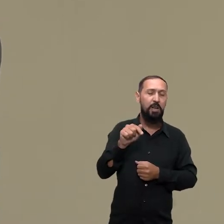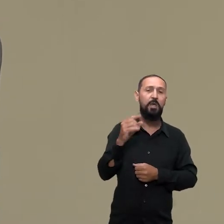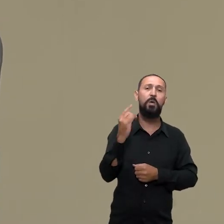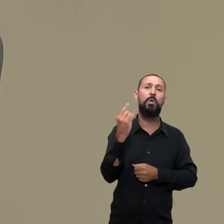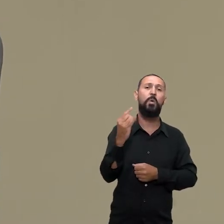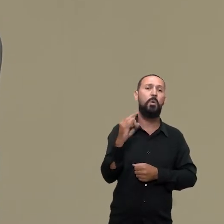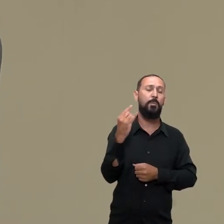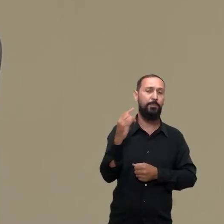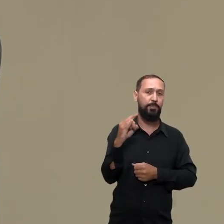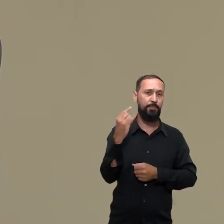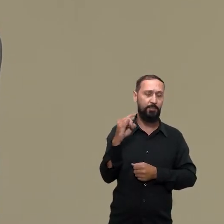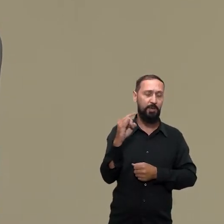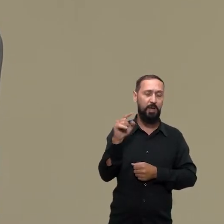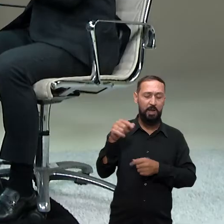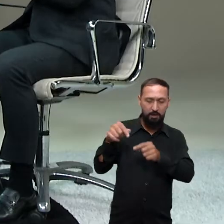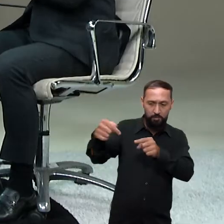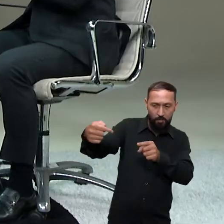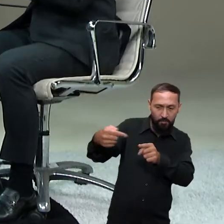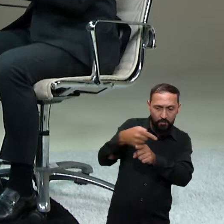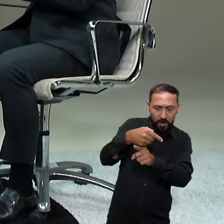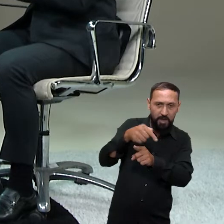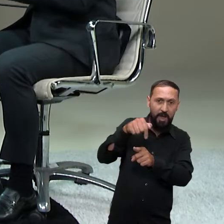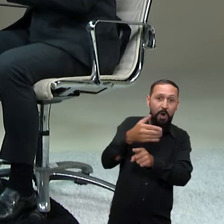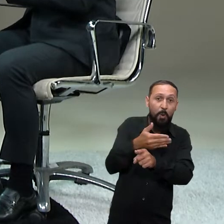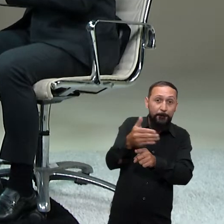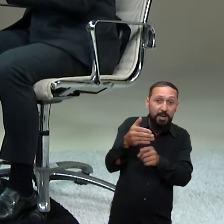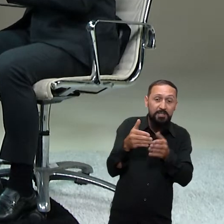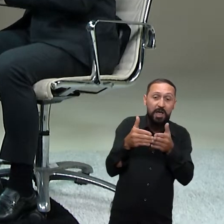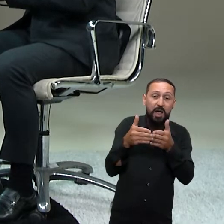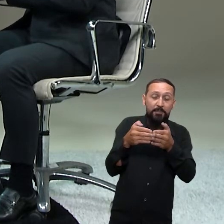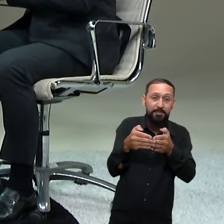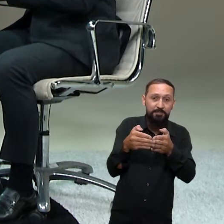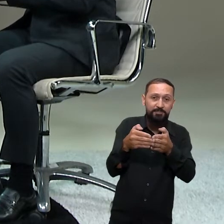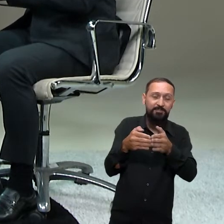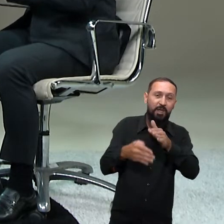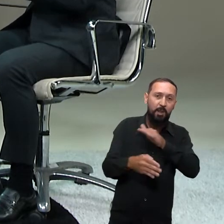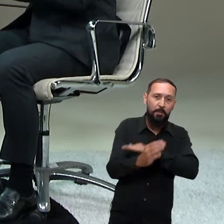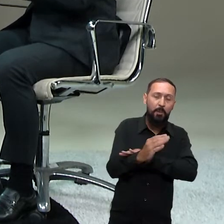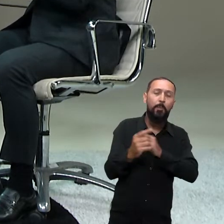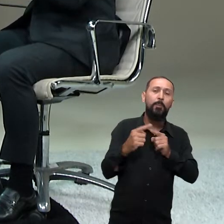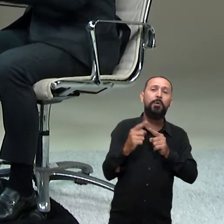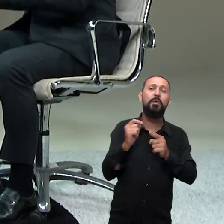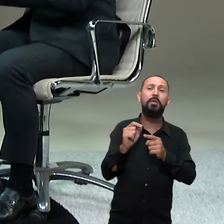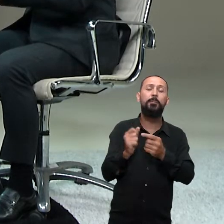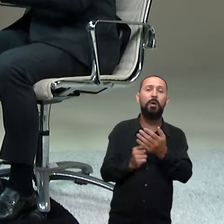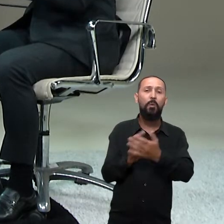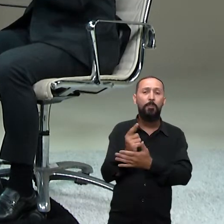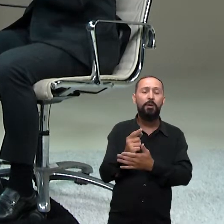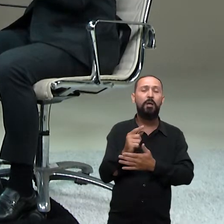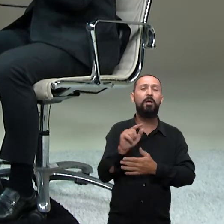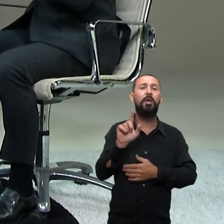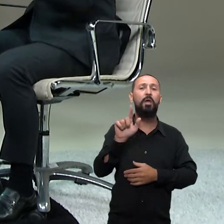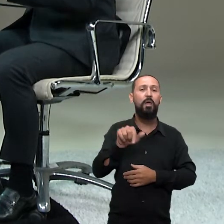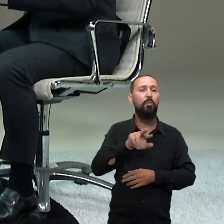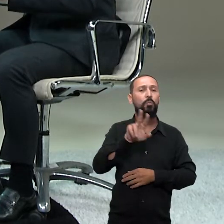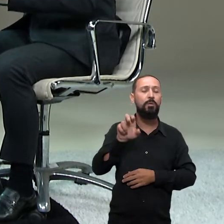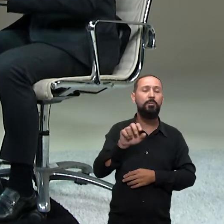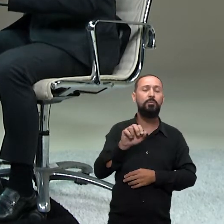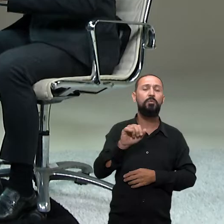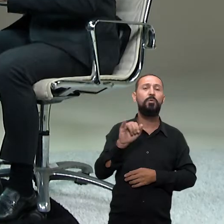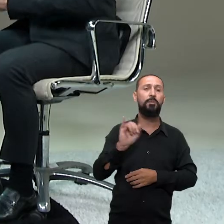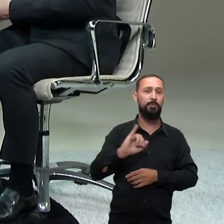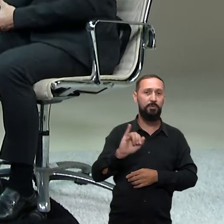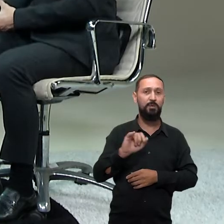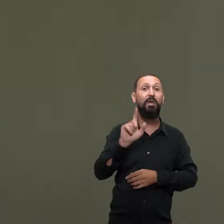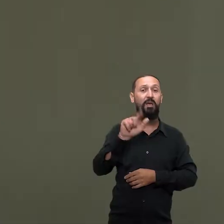né, por conta da Petrobras Corumbá, por onde efetivamente entra o gás no país. Por conta da importação, é essa questão relacionada